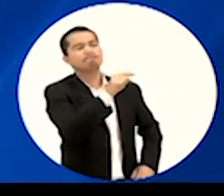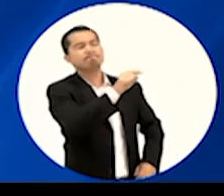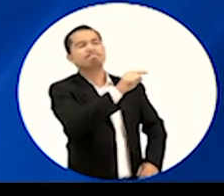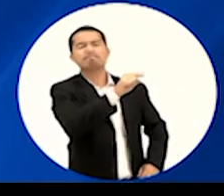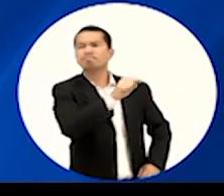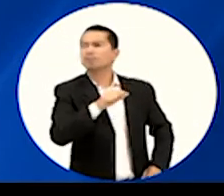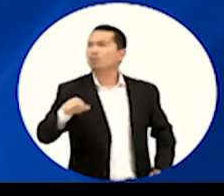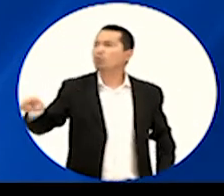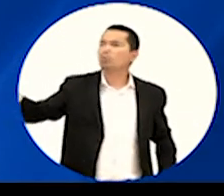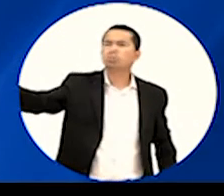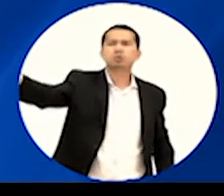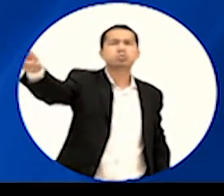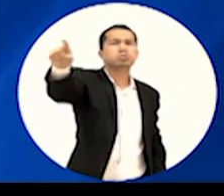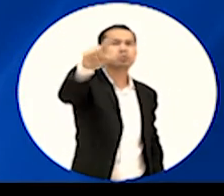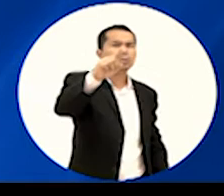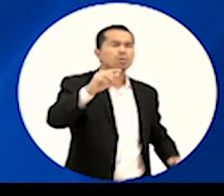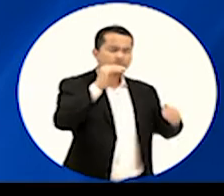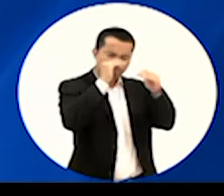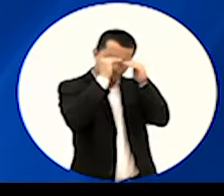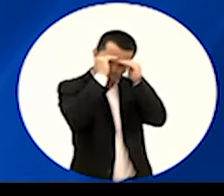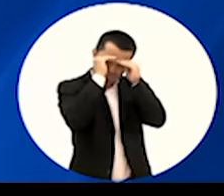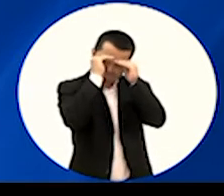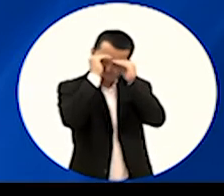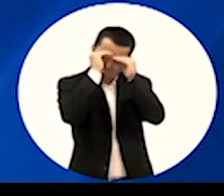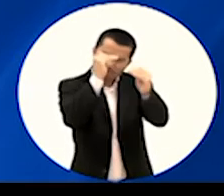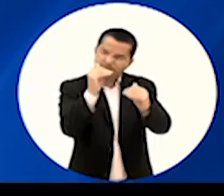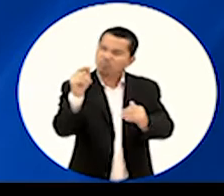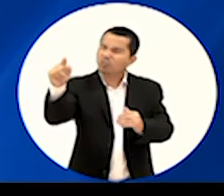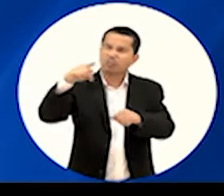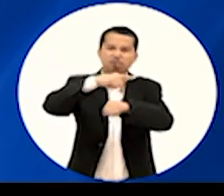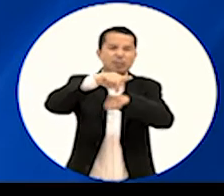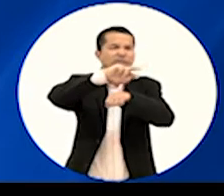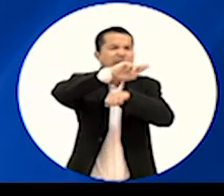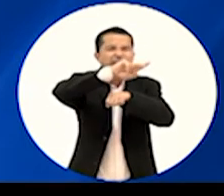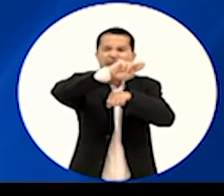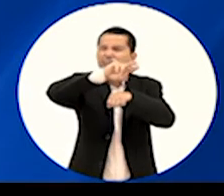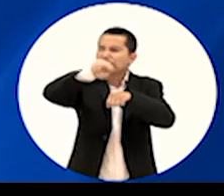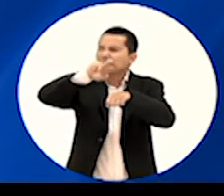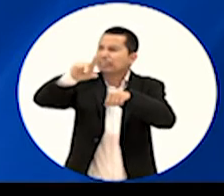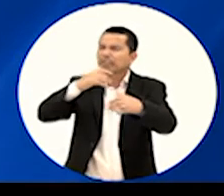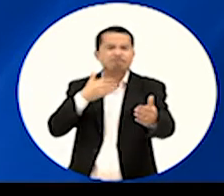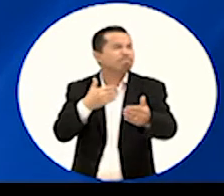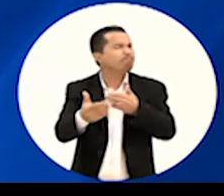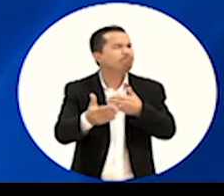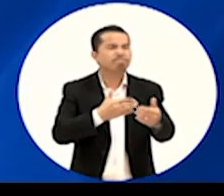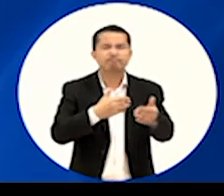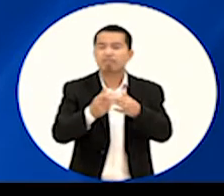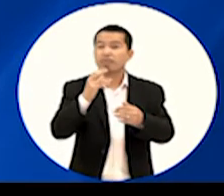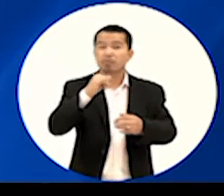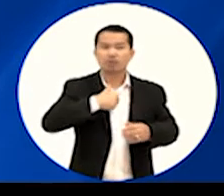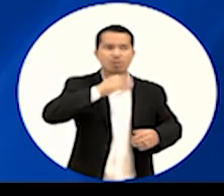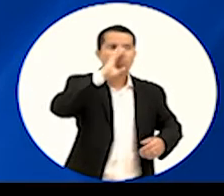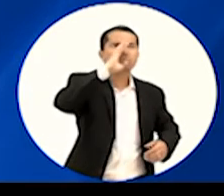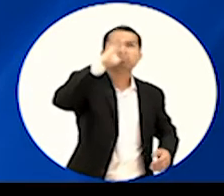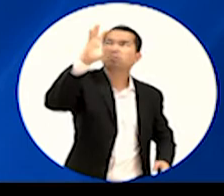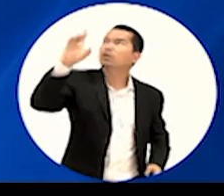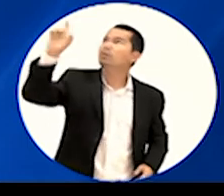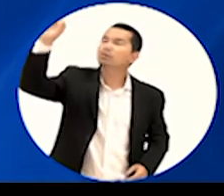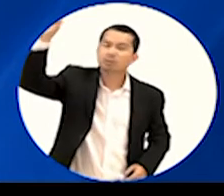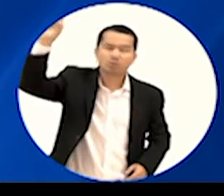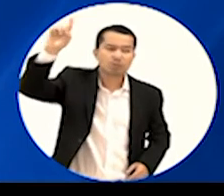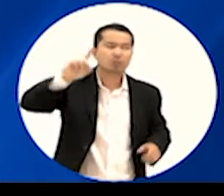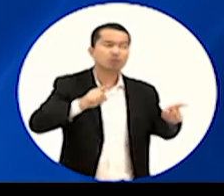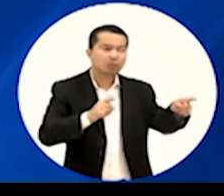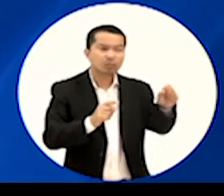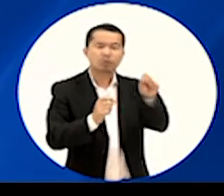deles. Por isso, ordeno que qualquer pessoa, seja qual for a sua raça, nação ou língua, que insultar o